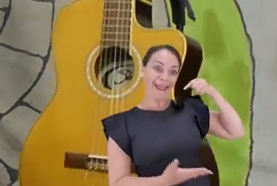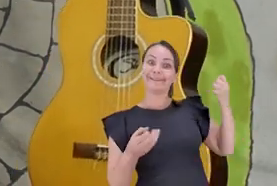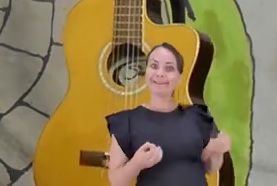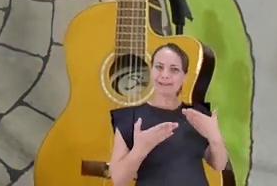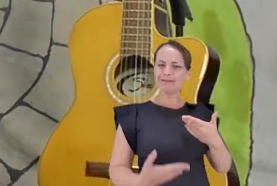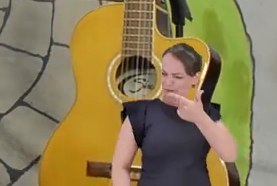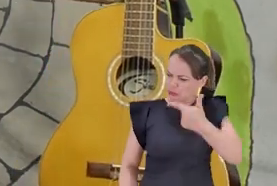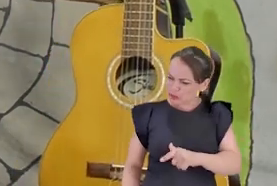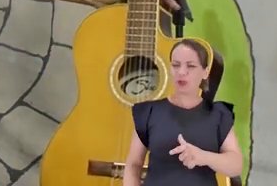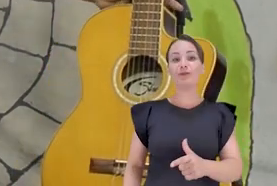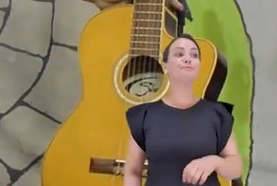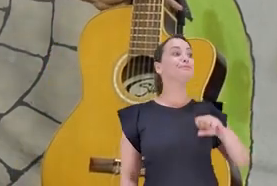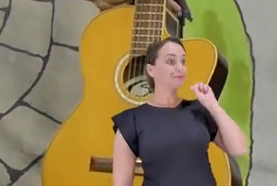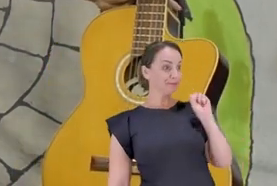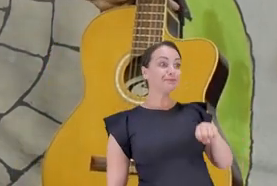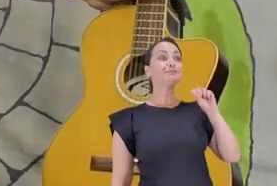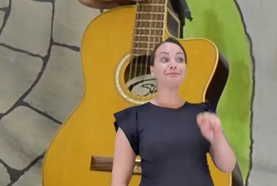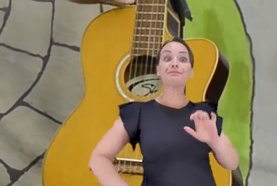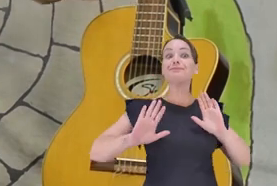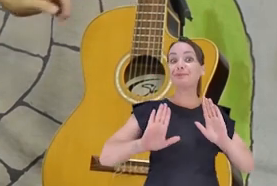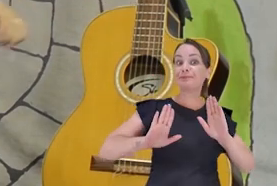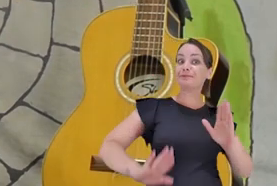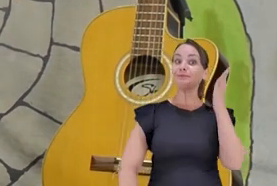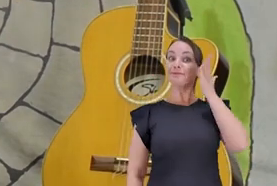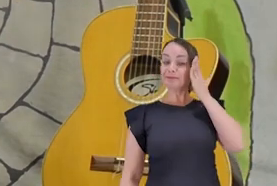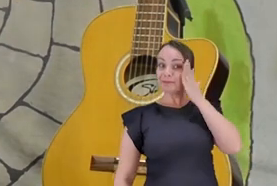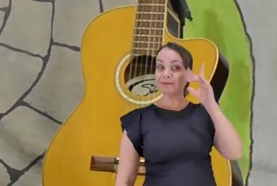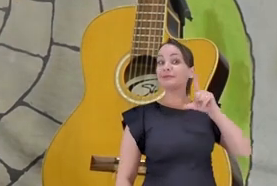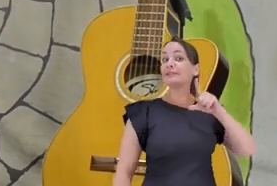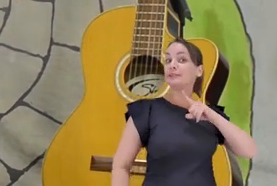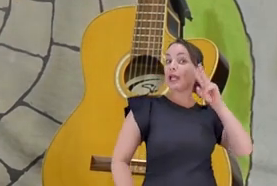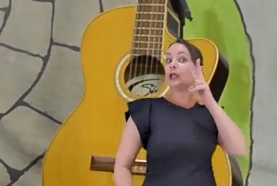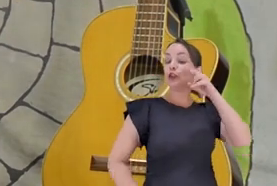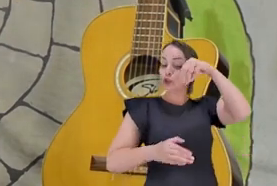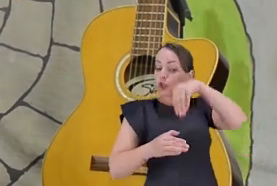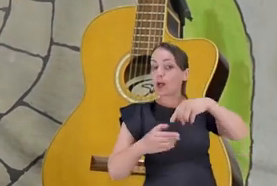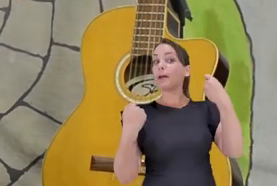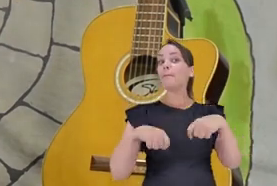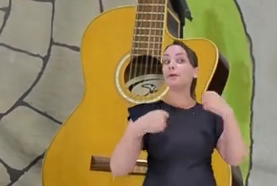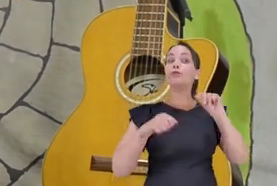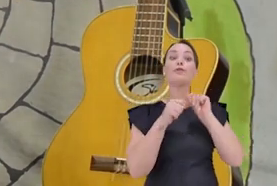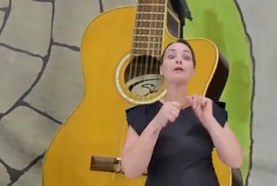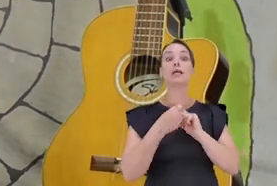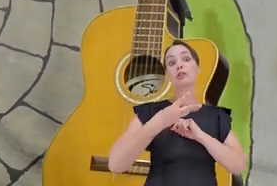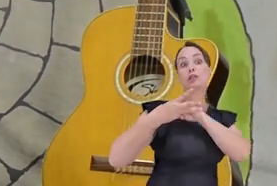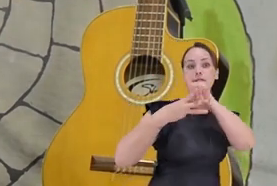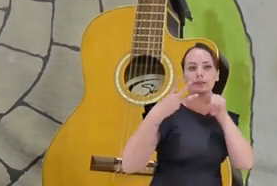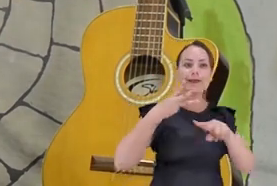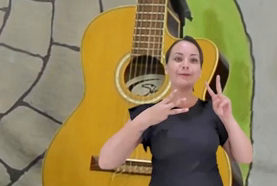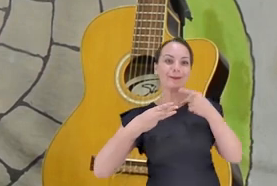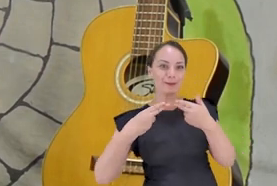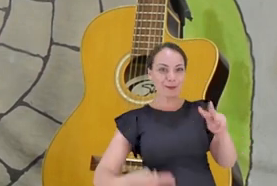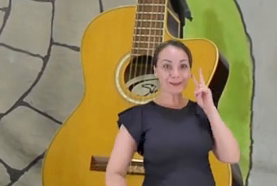De novo a mala encantada? Sim, mas para saber que história tem aqui, precisa fazer três coisas, lembra? Ah,